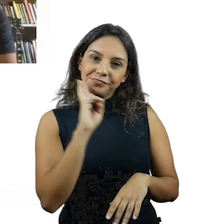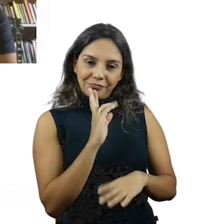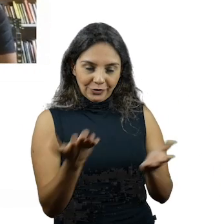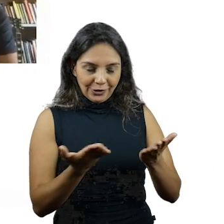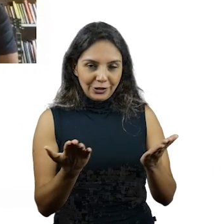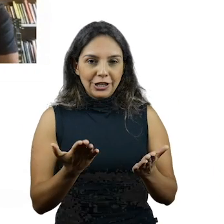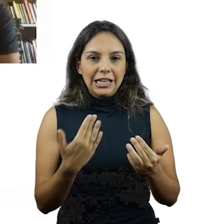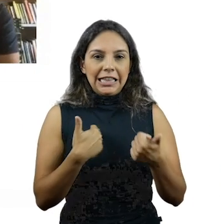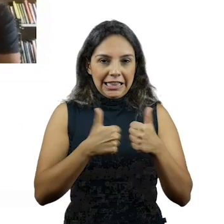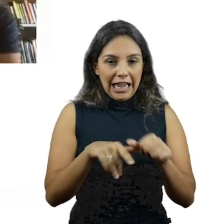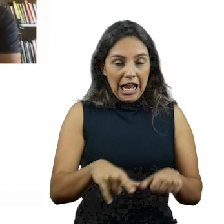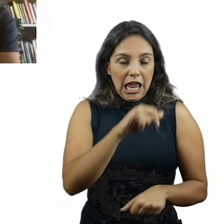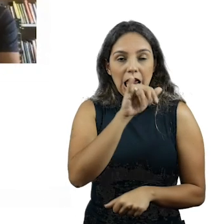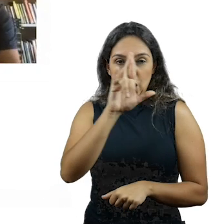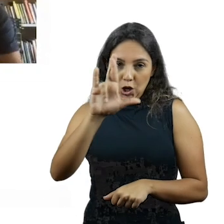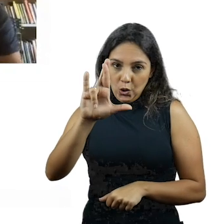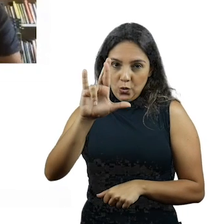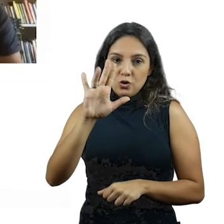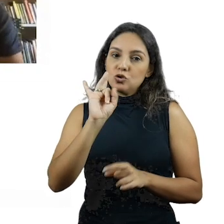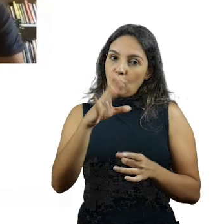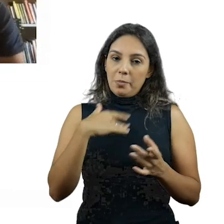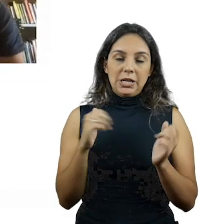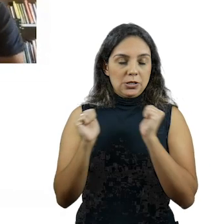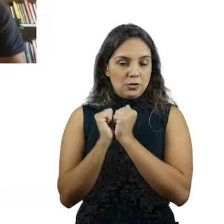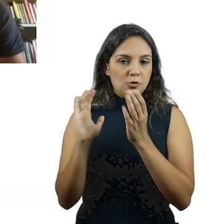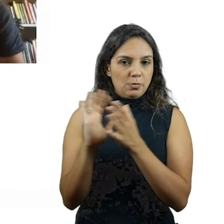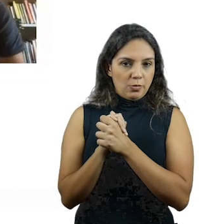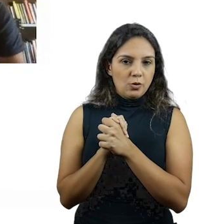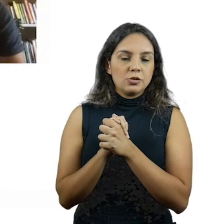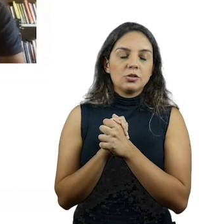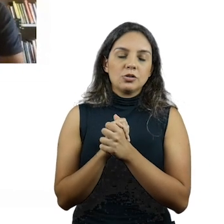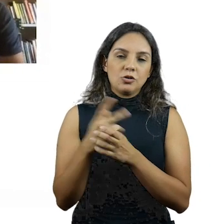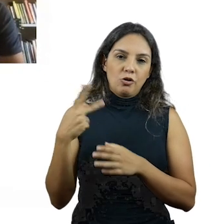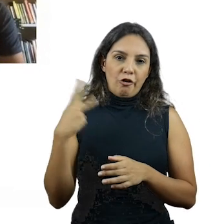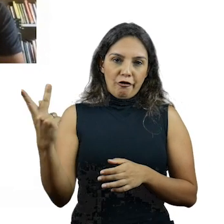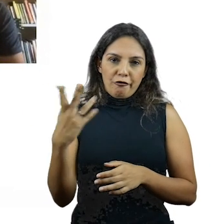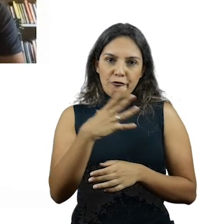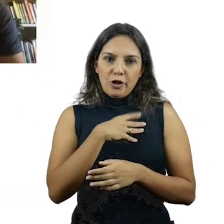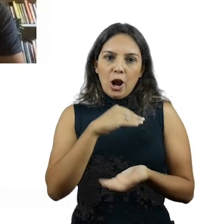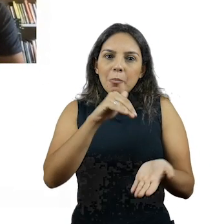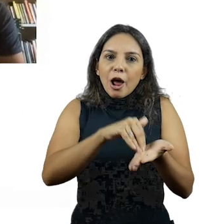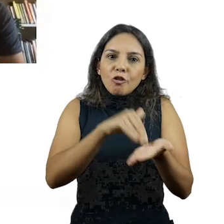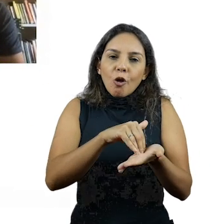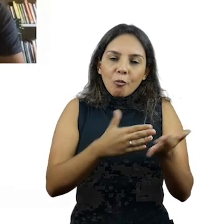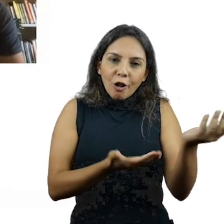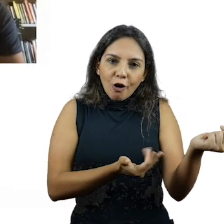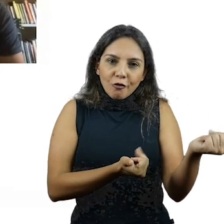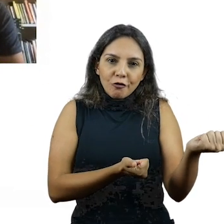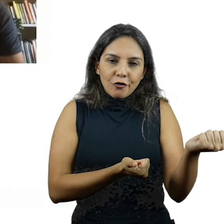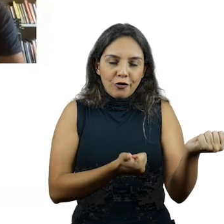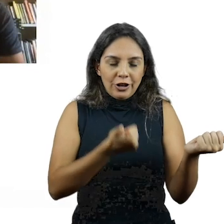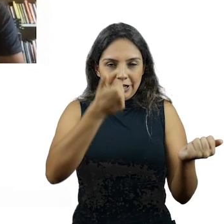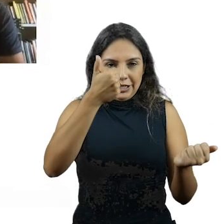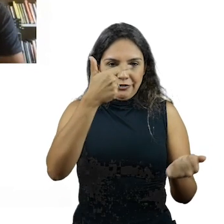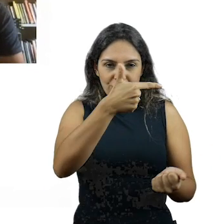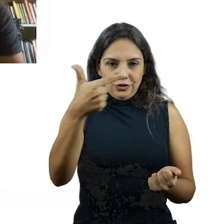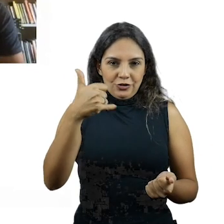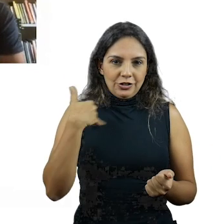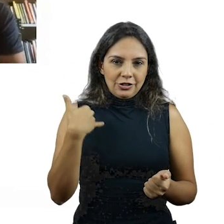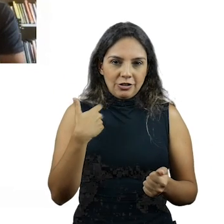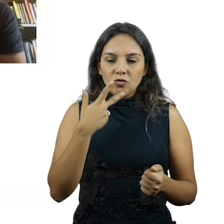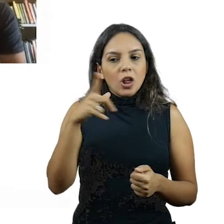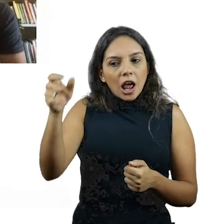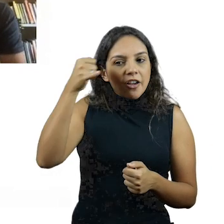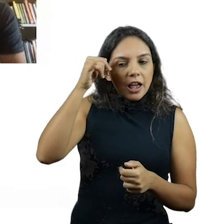Não, agora a gente está aqui no Rio, né? Então só eu, a Malu, o nosso filho mais novo, o Antônio, que já você não está tem 22 sítio, anos. não? Você